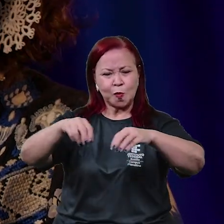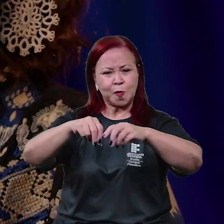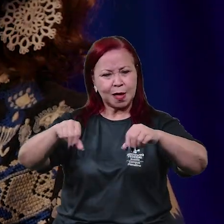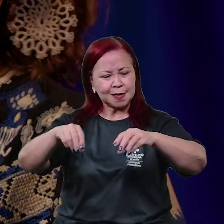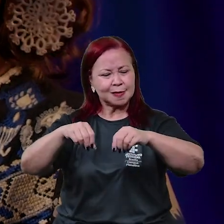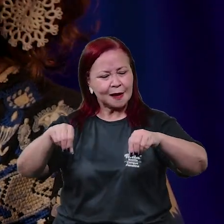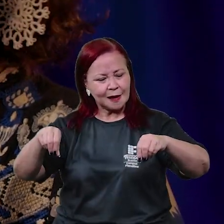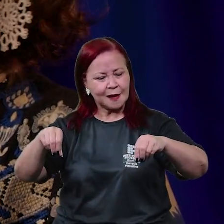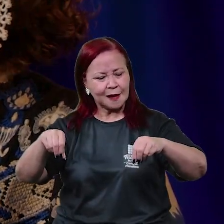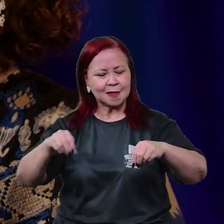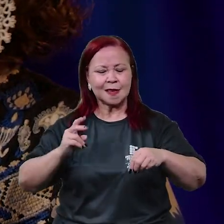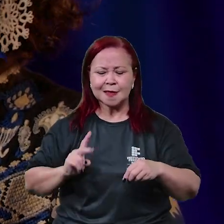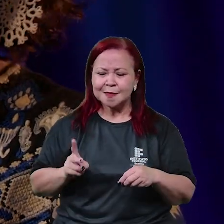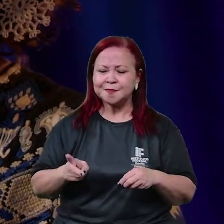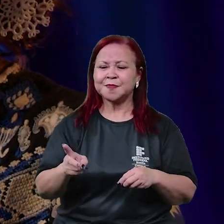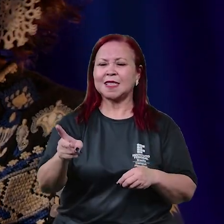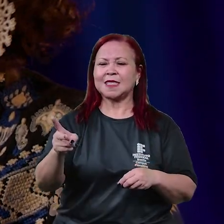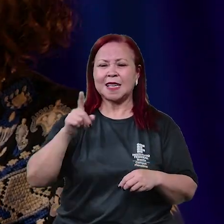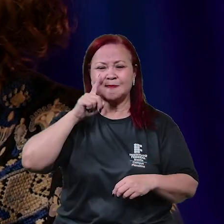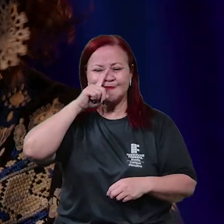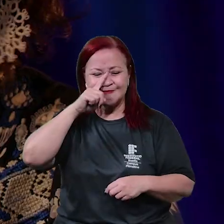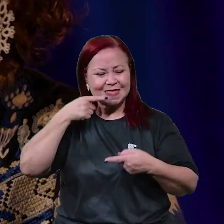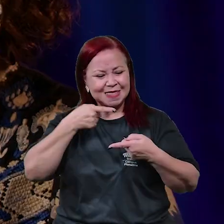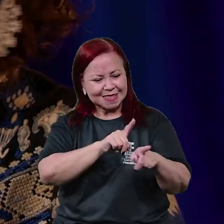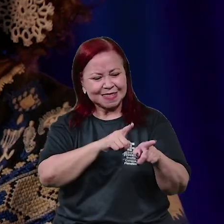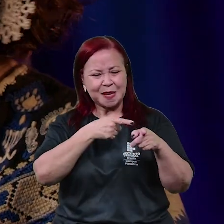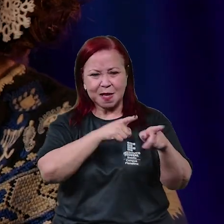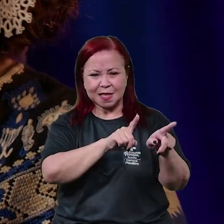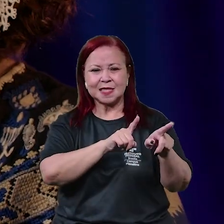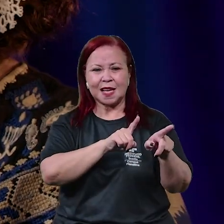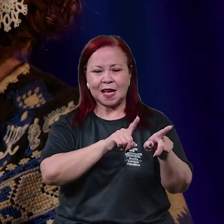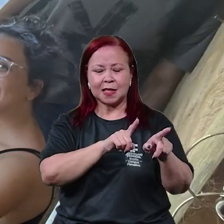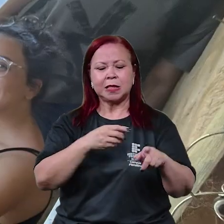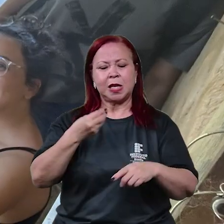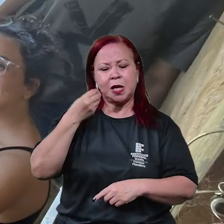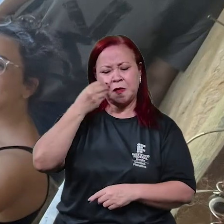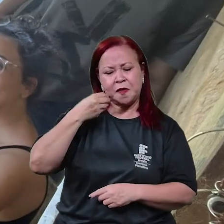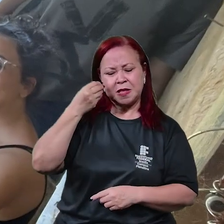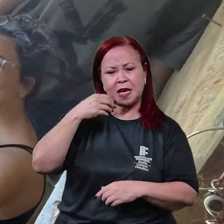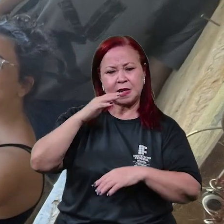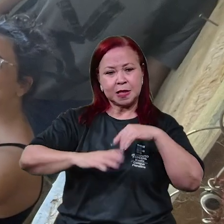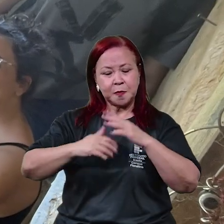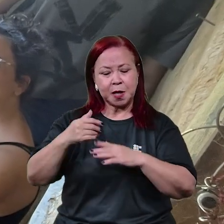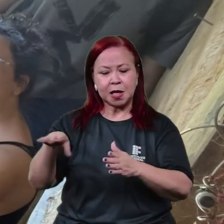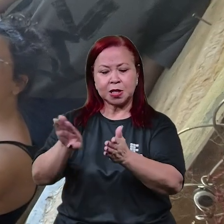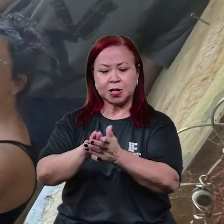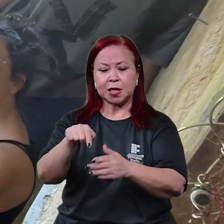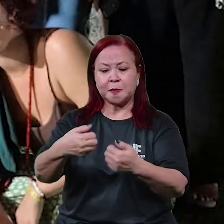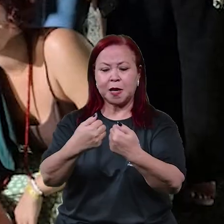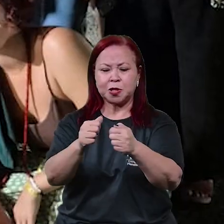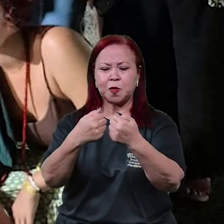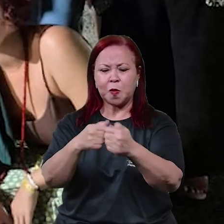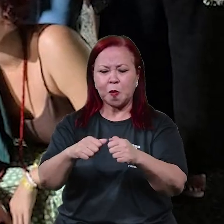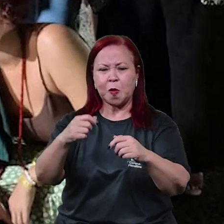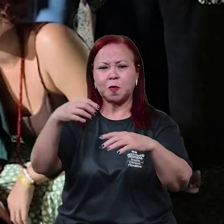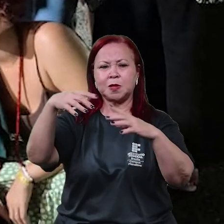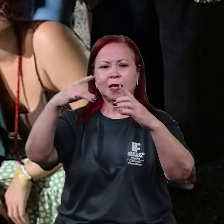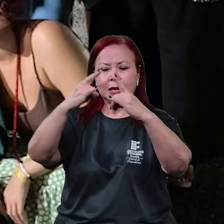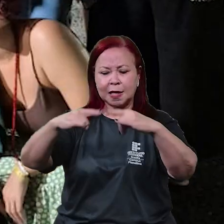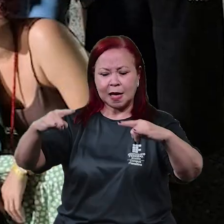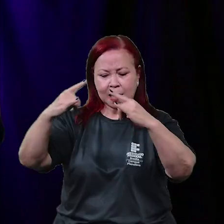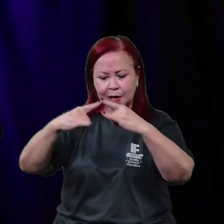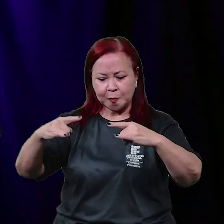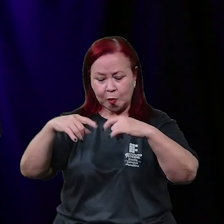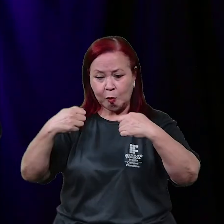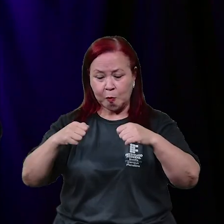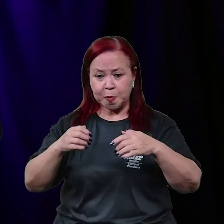suas terras e sempre ameaçados. Então elas vivenciaram isso na prática. A gente chegou lá de ônibus e a gente ia acampar e